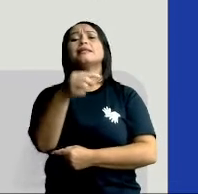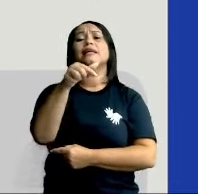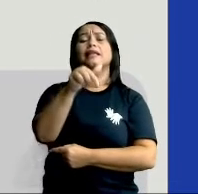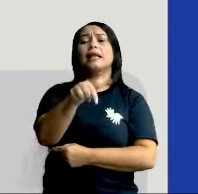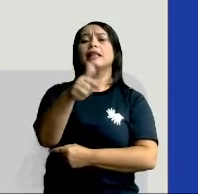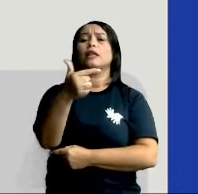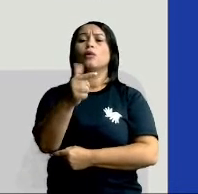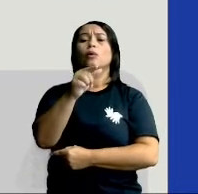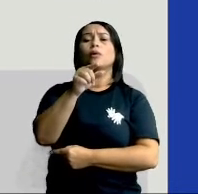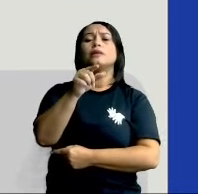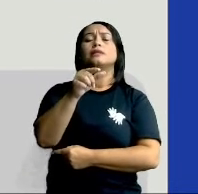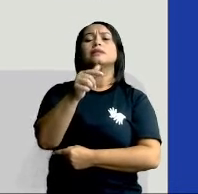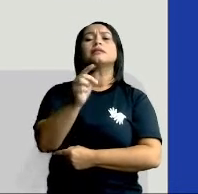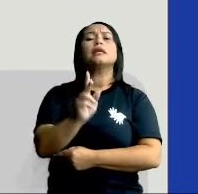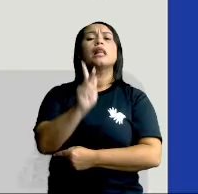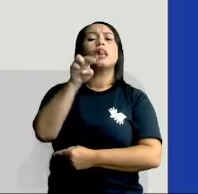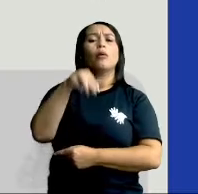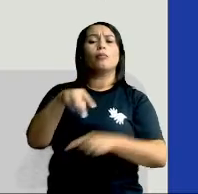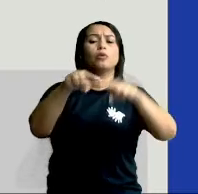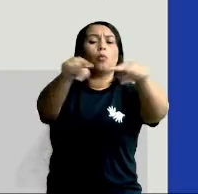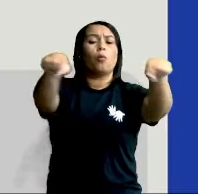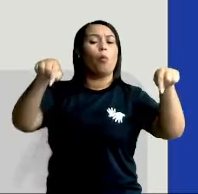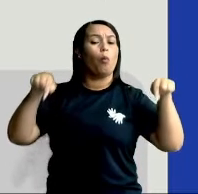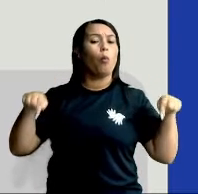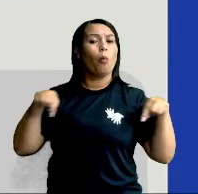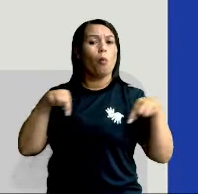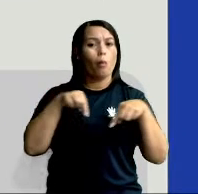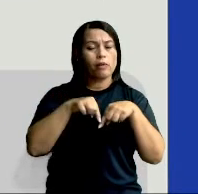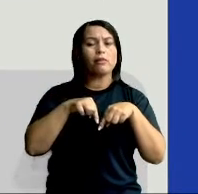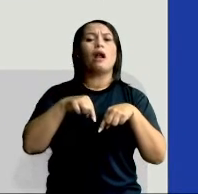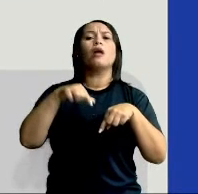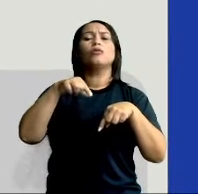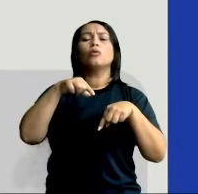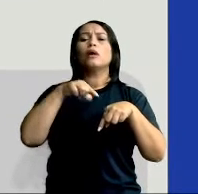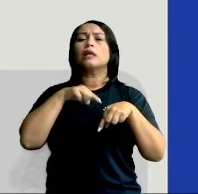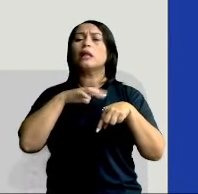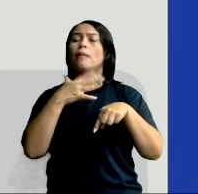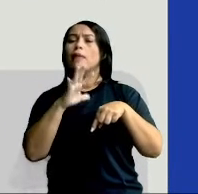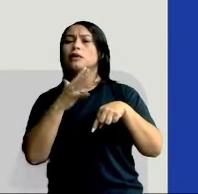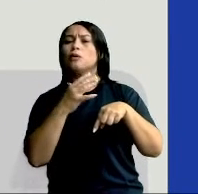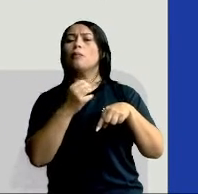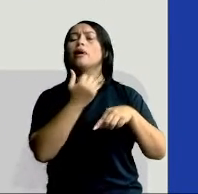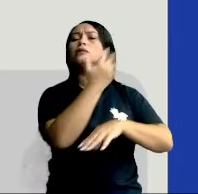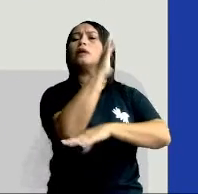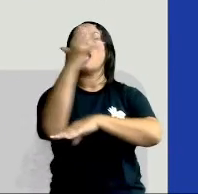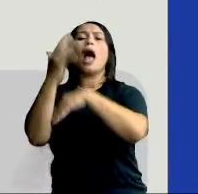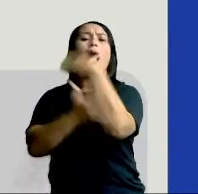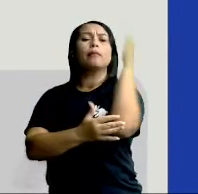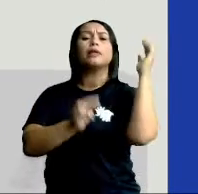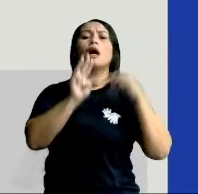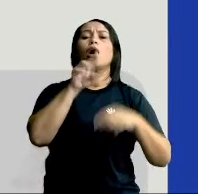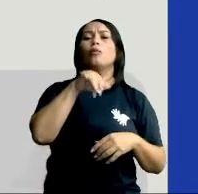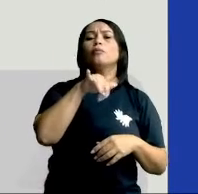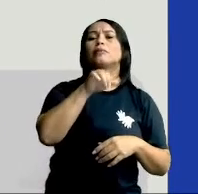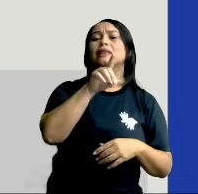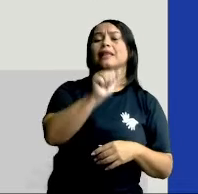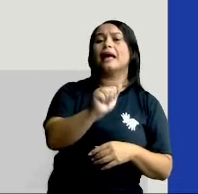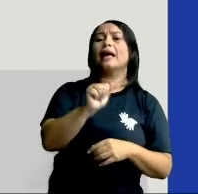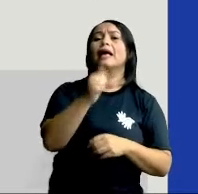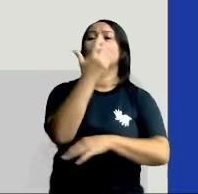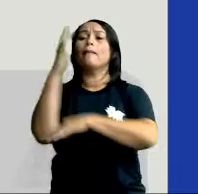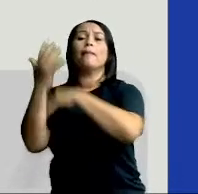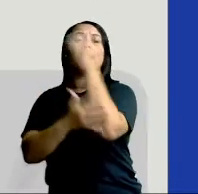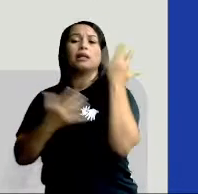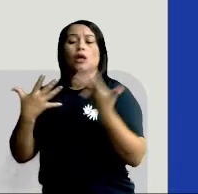372 quilômetros quadrados de área, que se distribuem entre a mata úmida e a mata seca, fazem limites